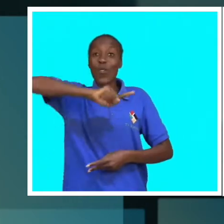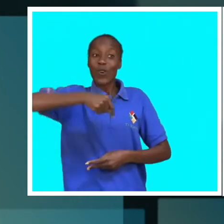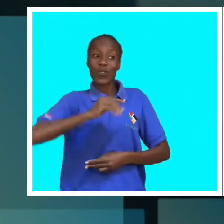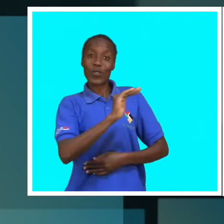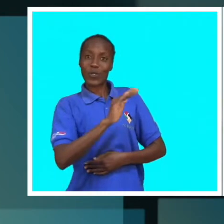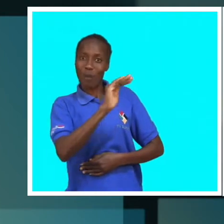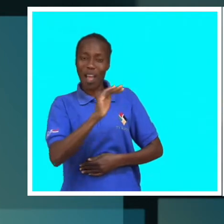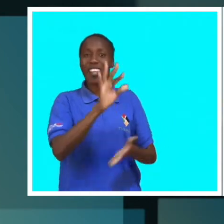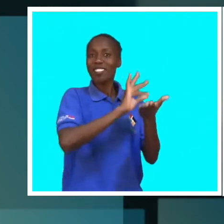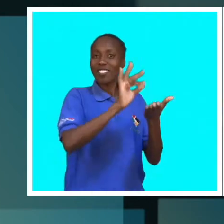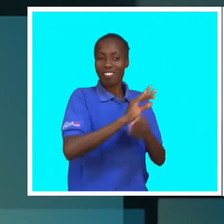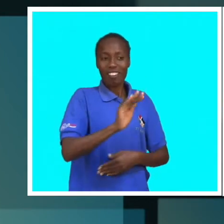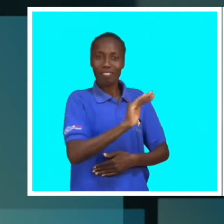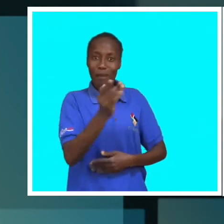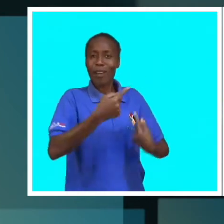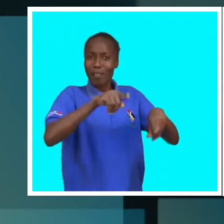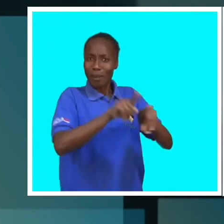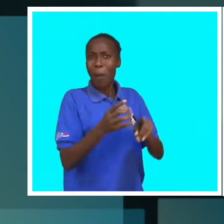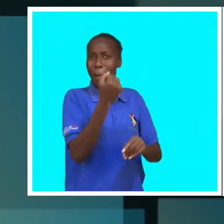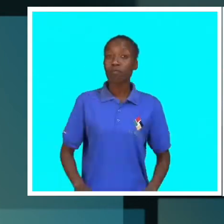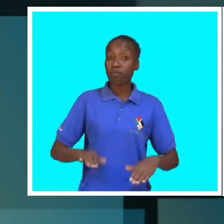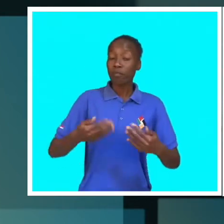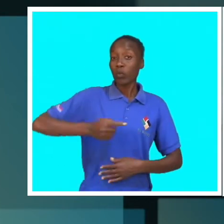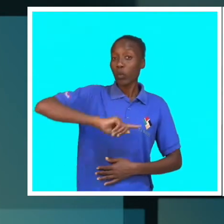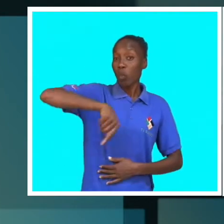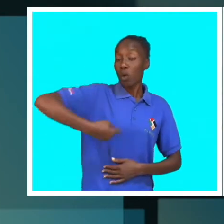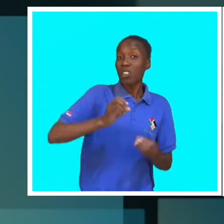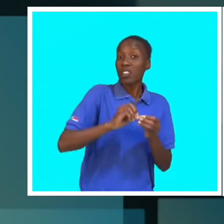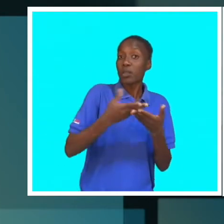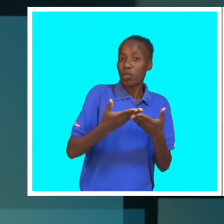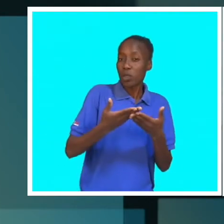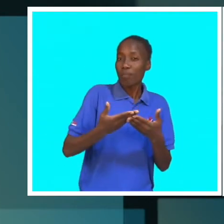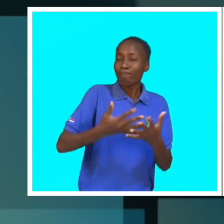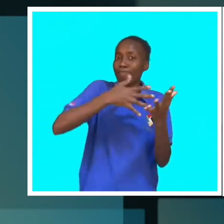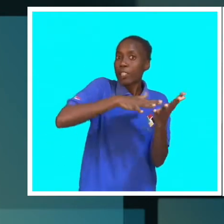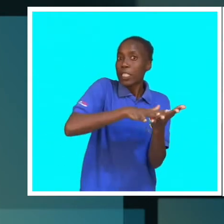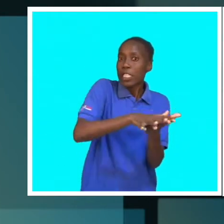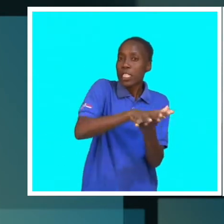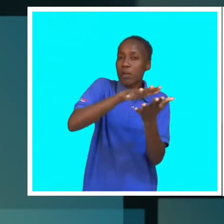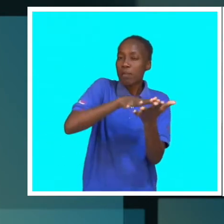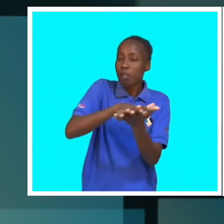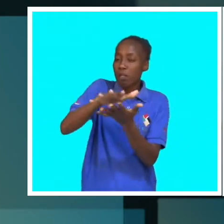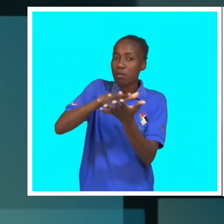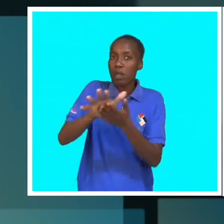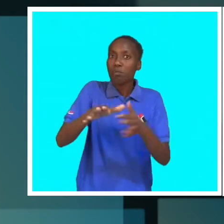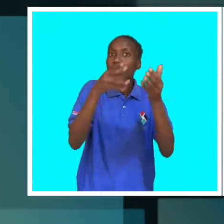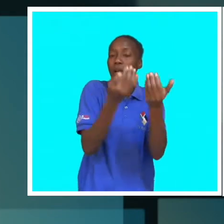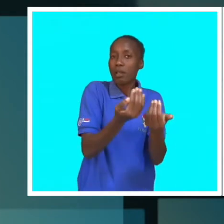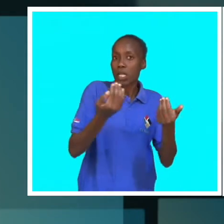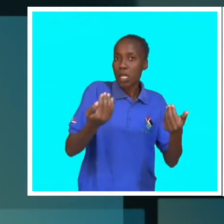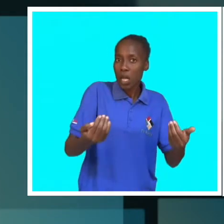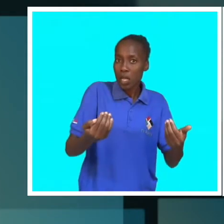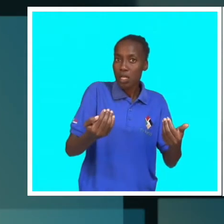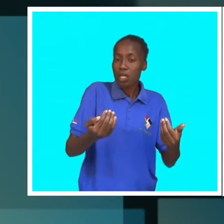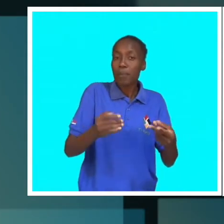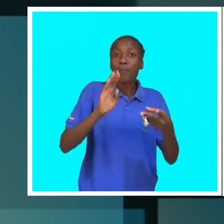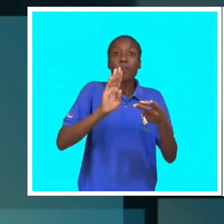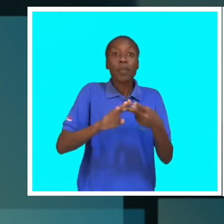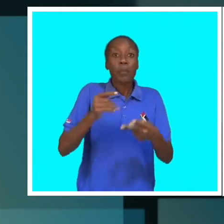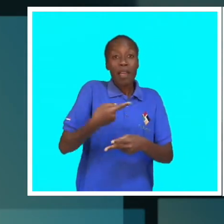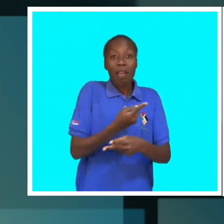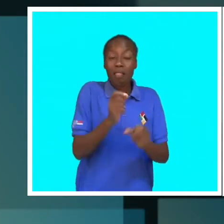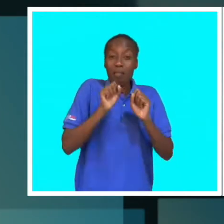bairros, os secretários dos bairros, também podem nos ajudar. Nós temos feito um trabalho de sensibilização às crianças por forma a